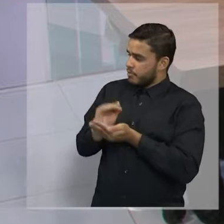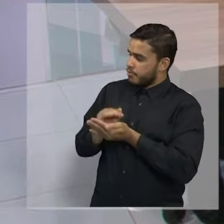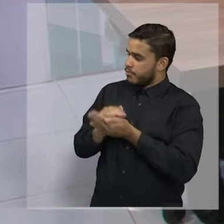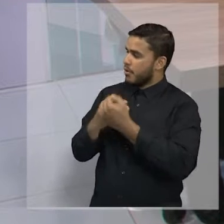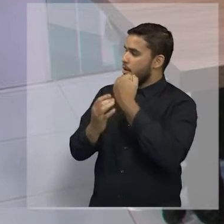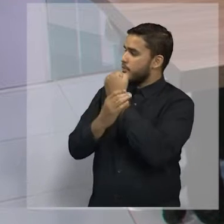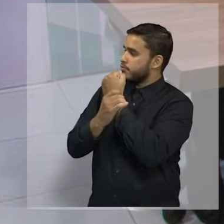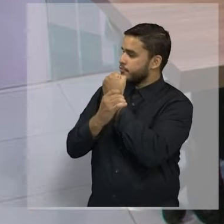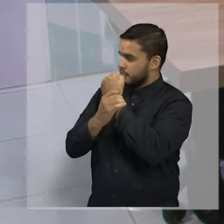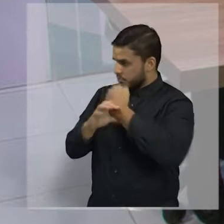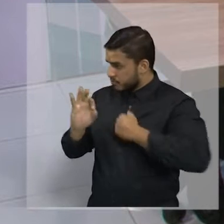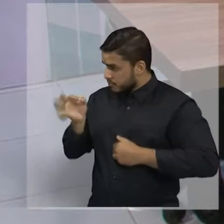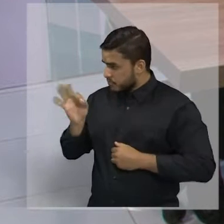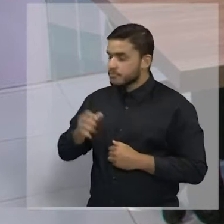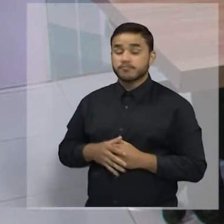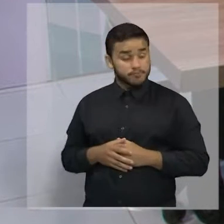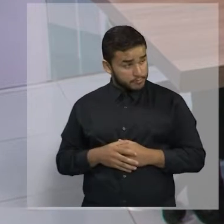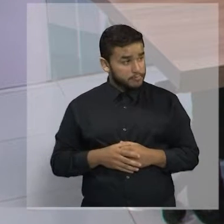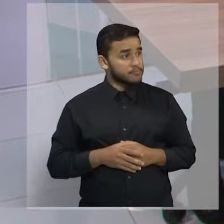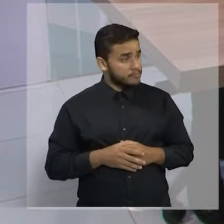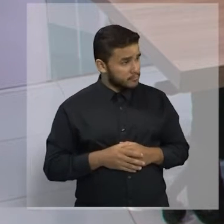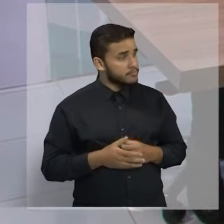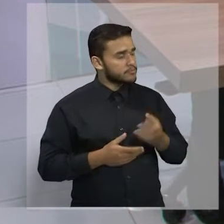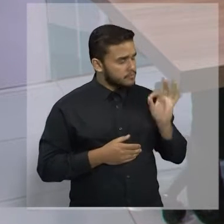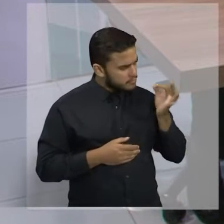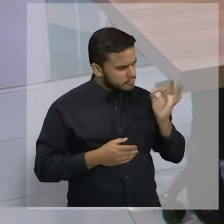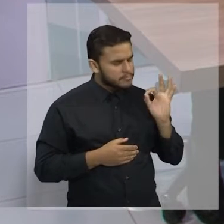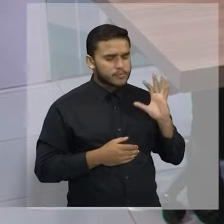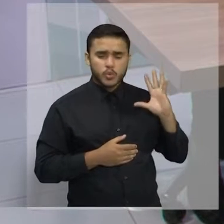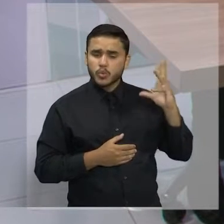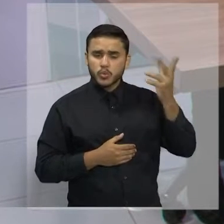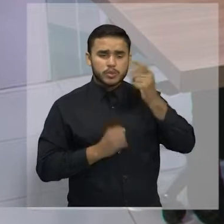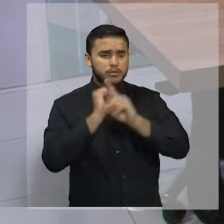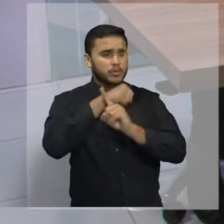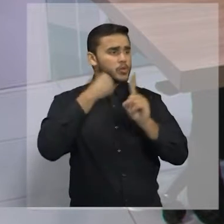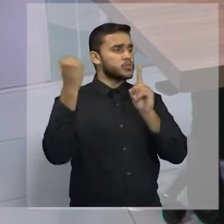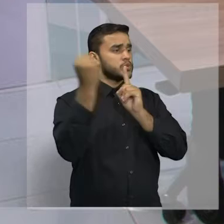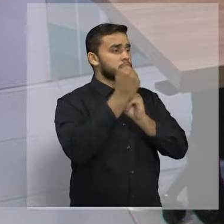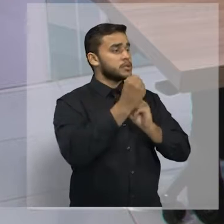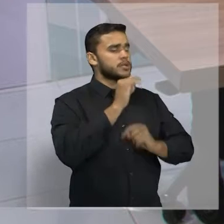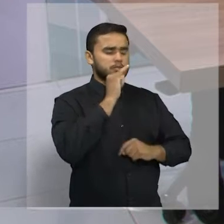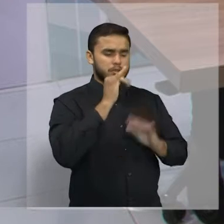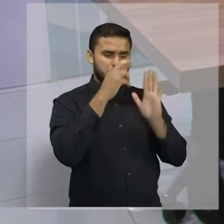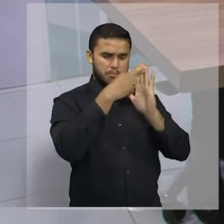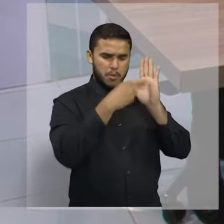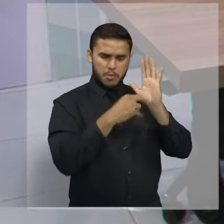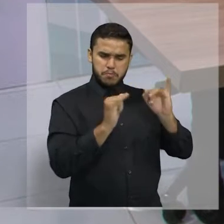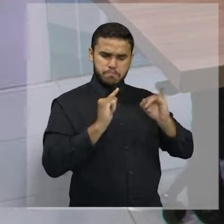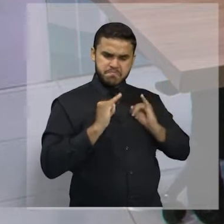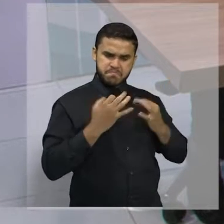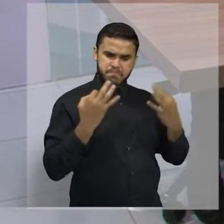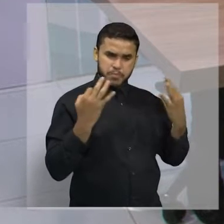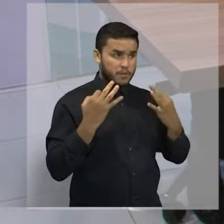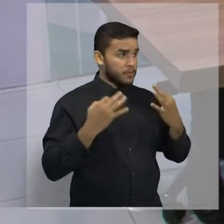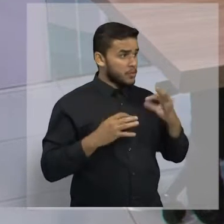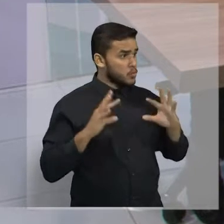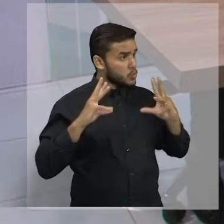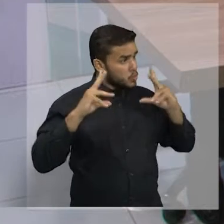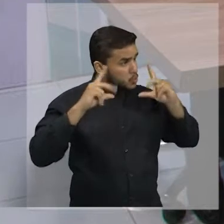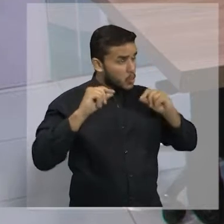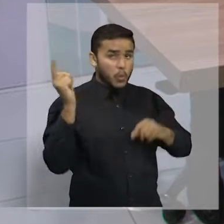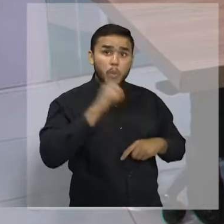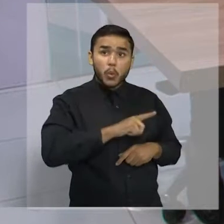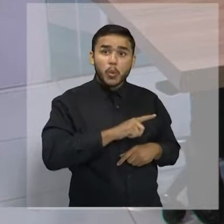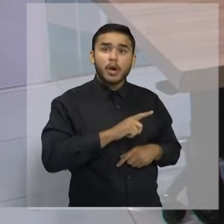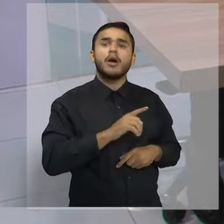Então, isso conclui que o sistema previdenciário, para ele ser saudável, para ele cumprir seus objetivos,